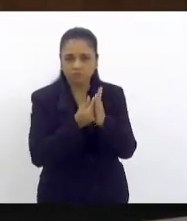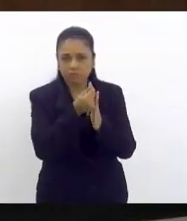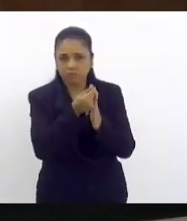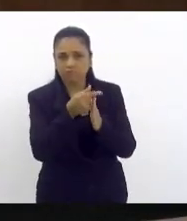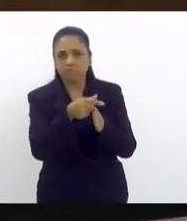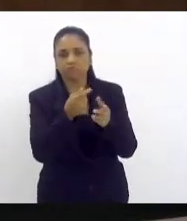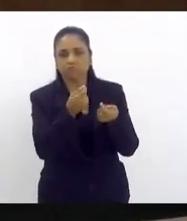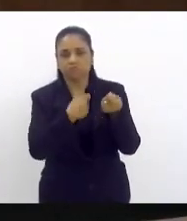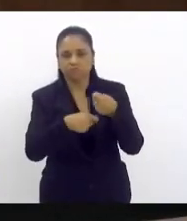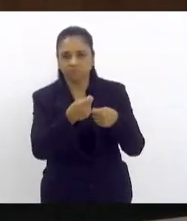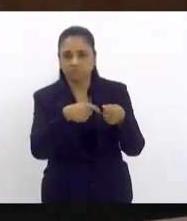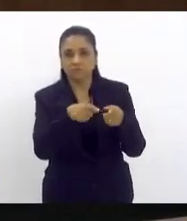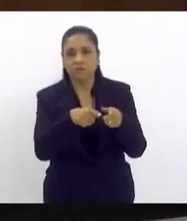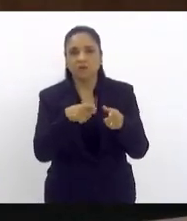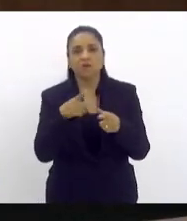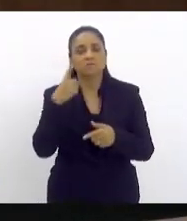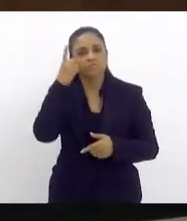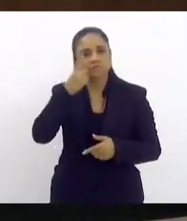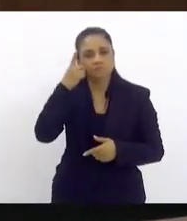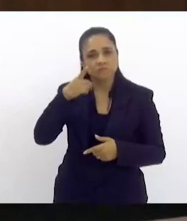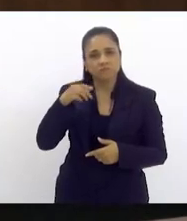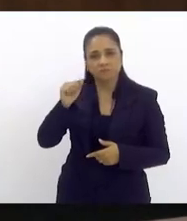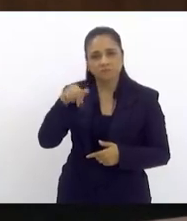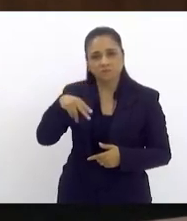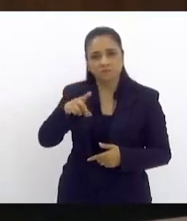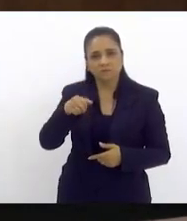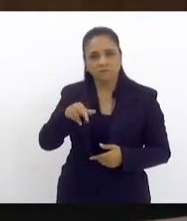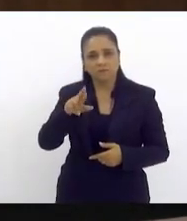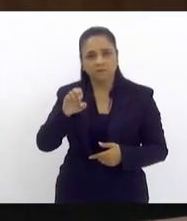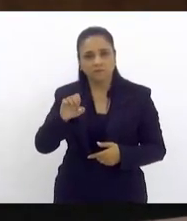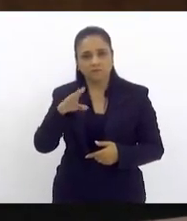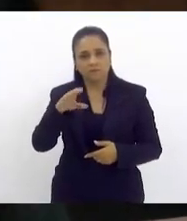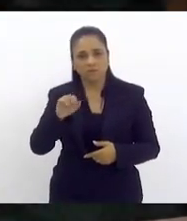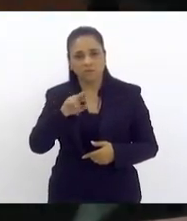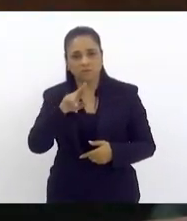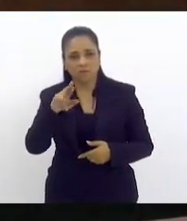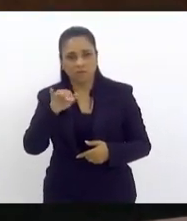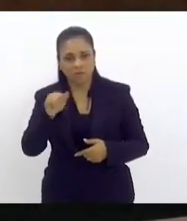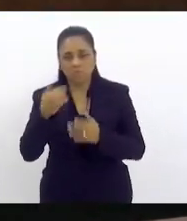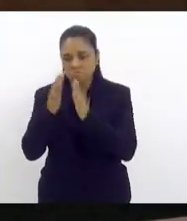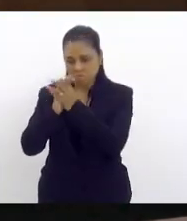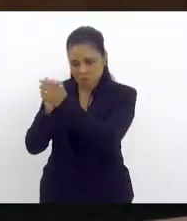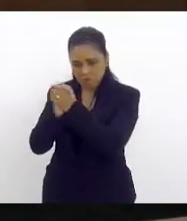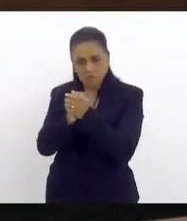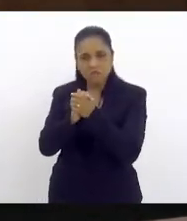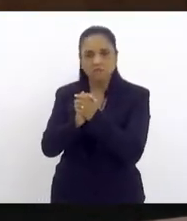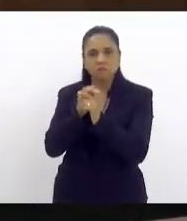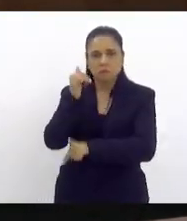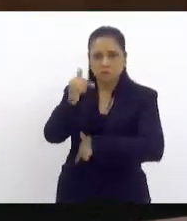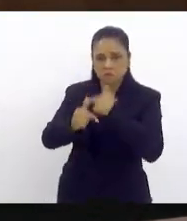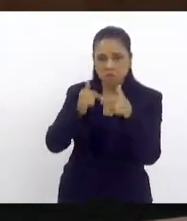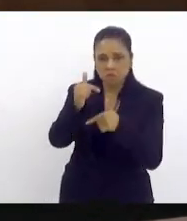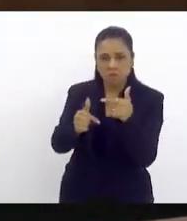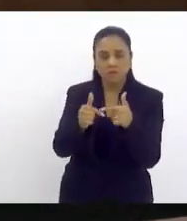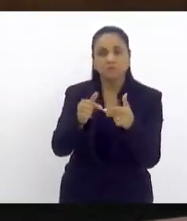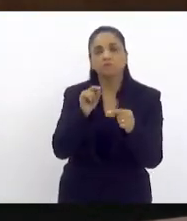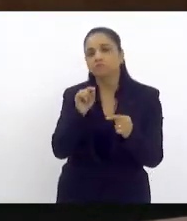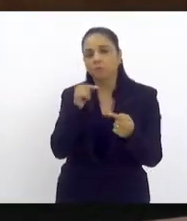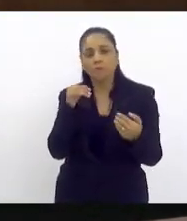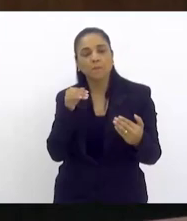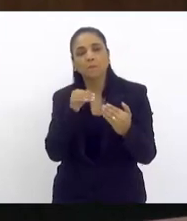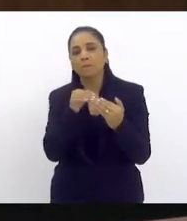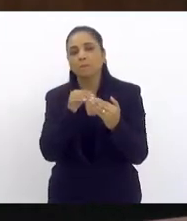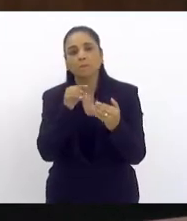a presidência do deputado André Correia, a quem eu parabenizo pela condução, de chegar a um consenso de que o